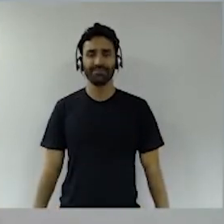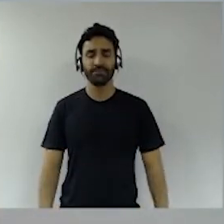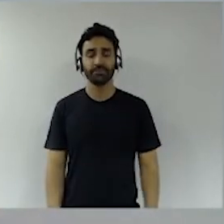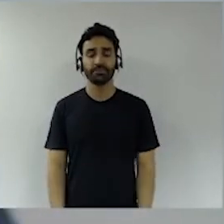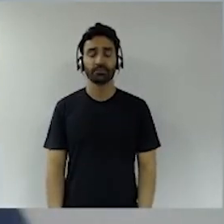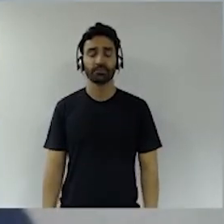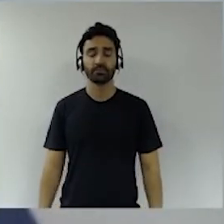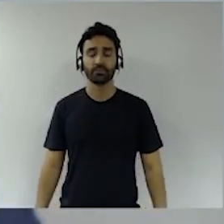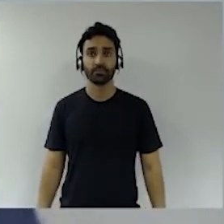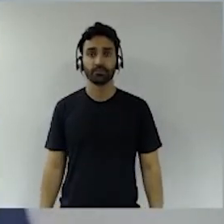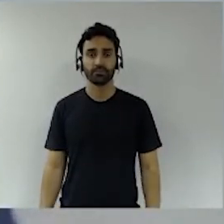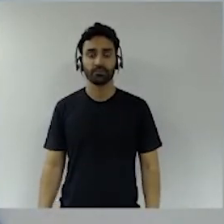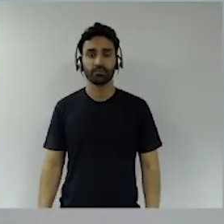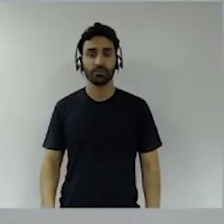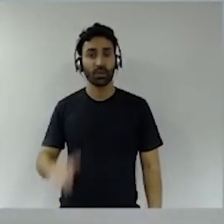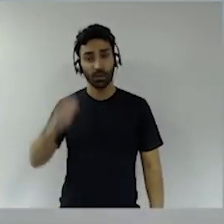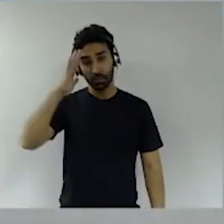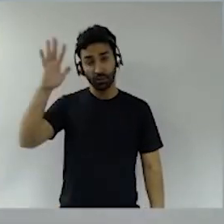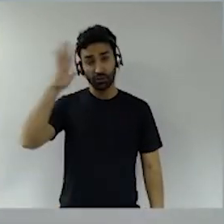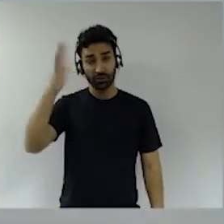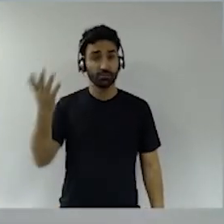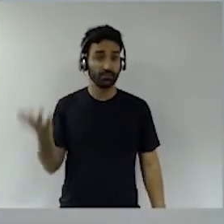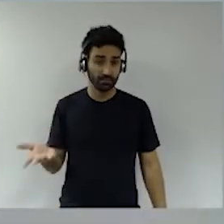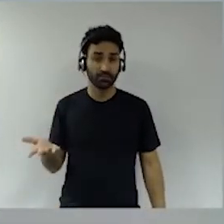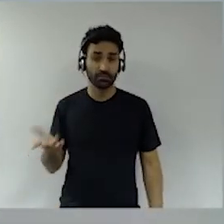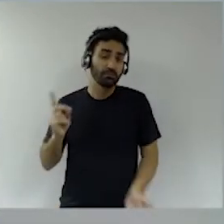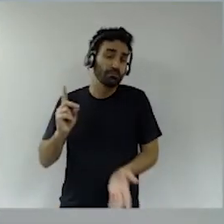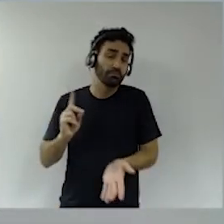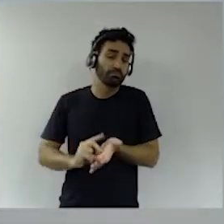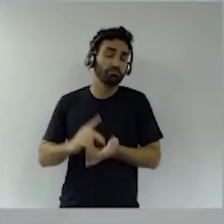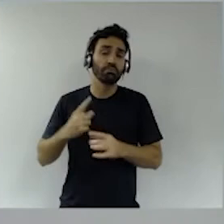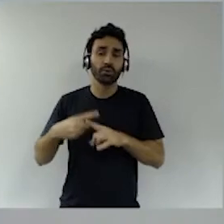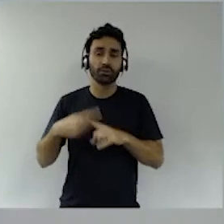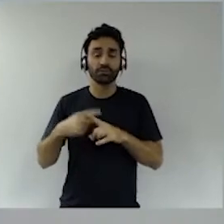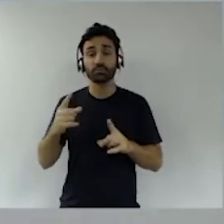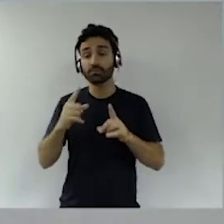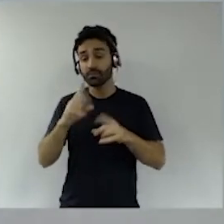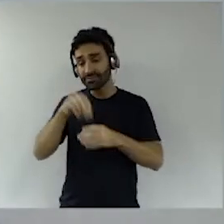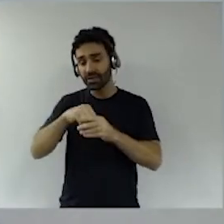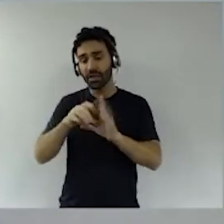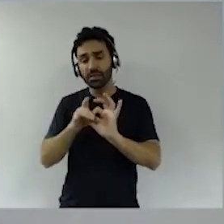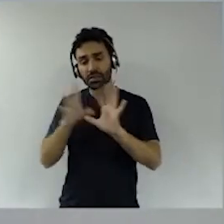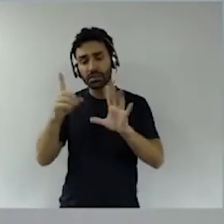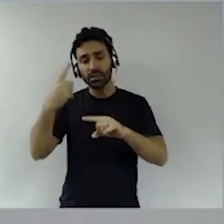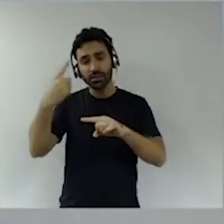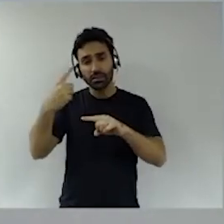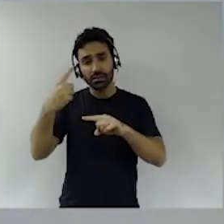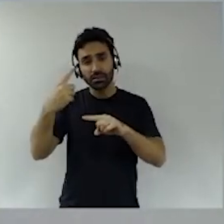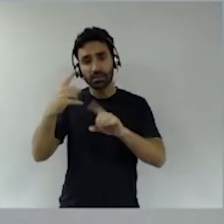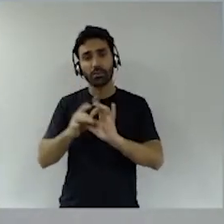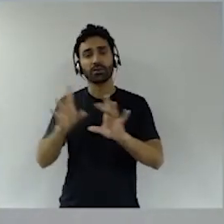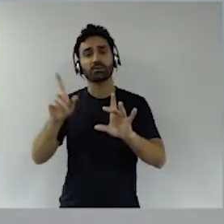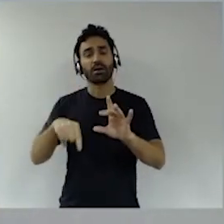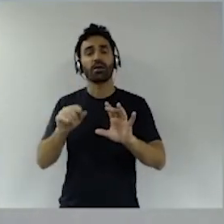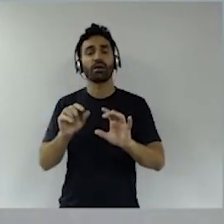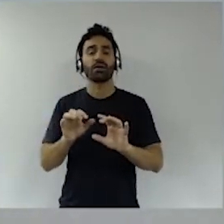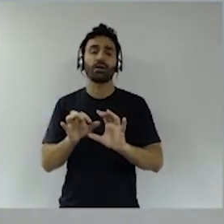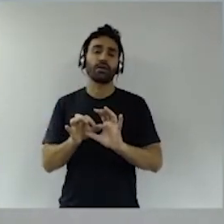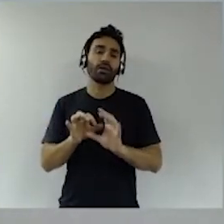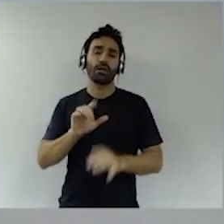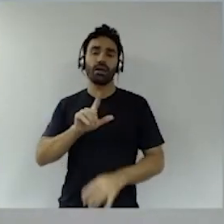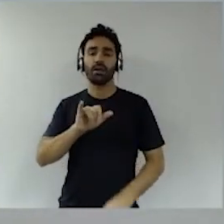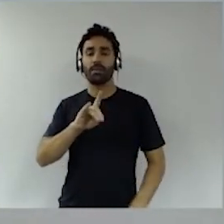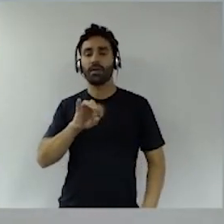Imagino por quê. Porque, na verdade, na democracia, a essência é a liberdade.